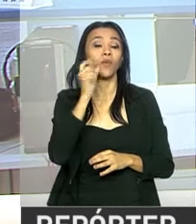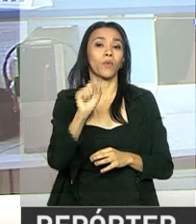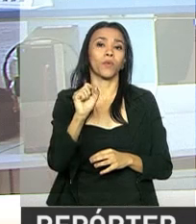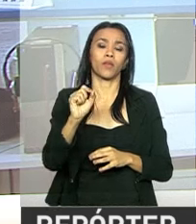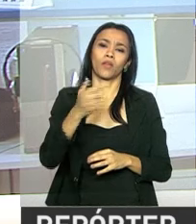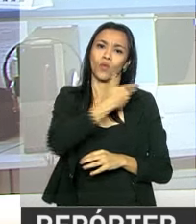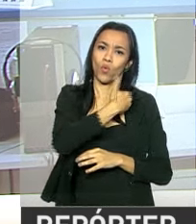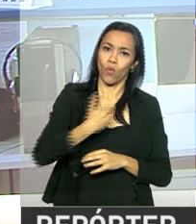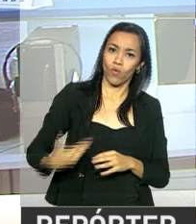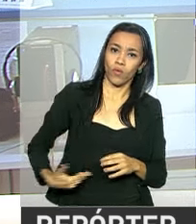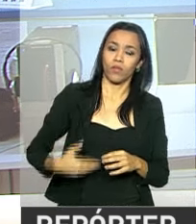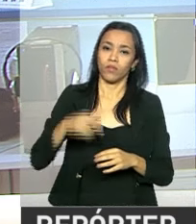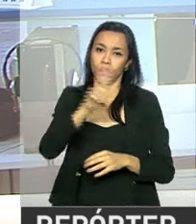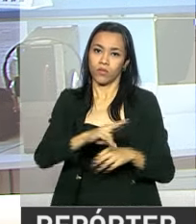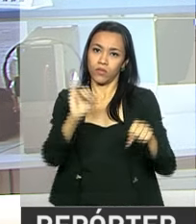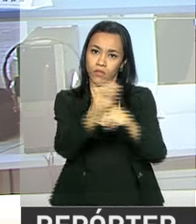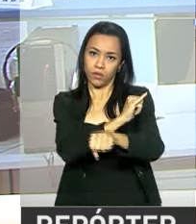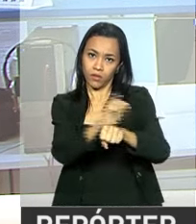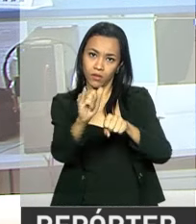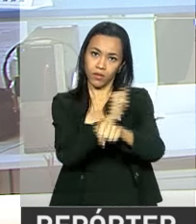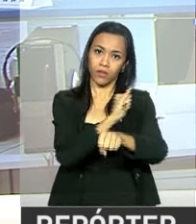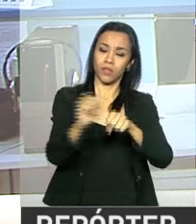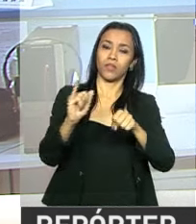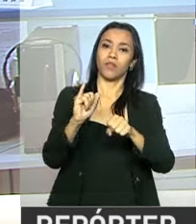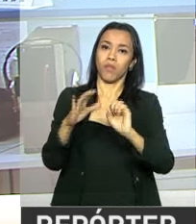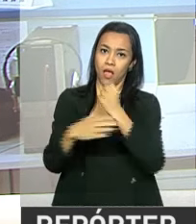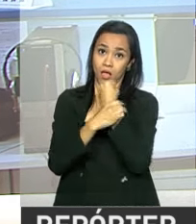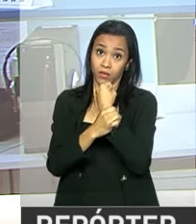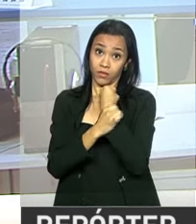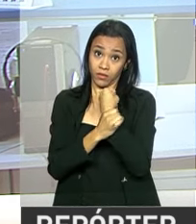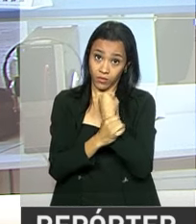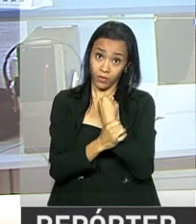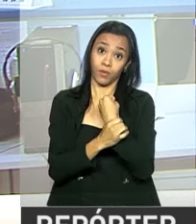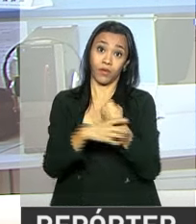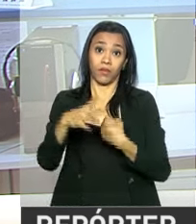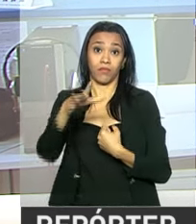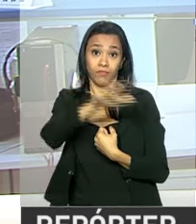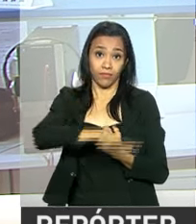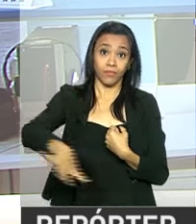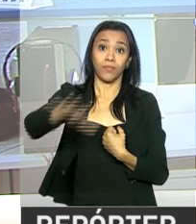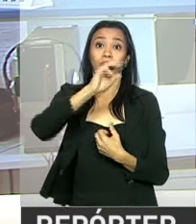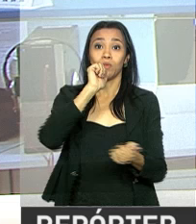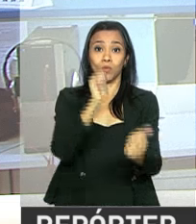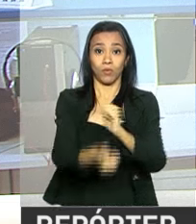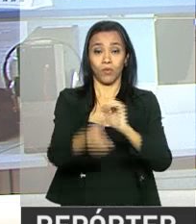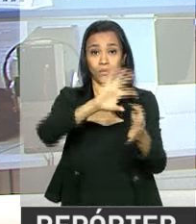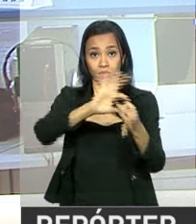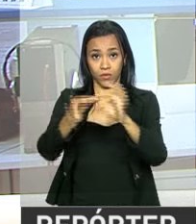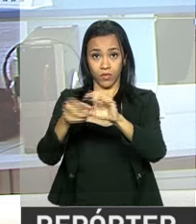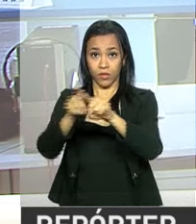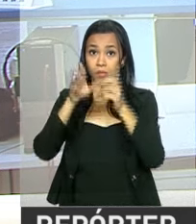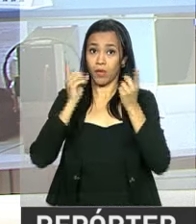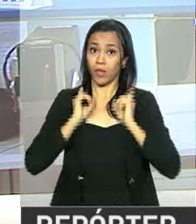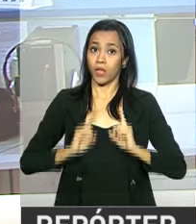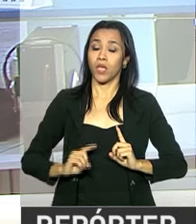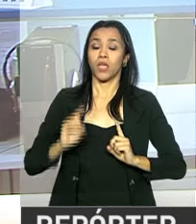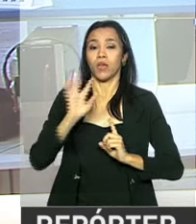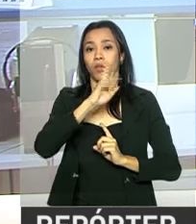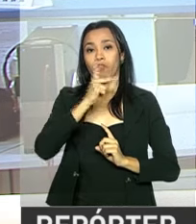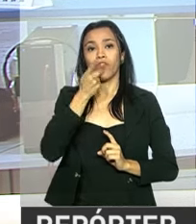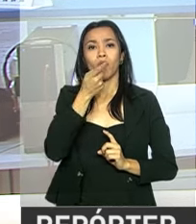medidas para garantir a segurança durante os Jogos Olímpicos e Paralímpicos. Ele disse também que não há